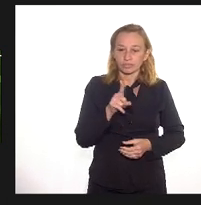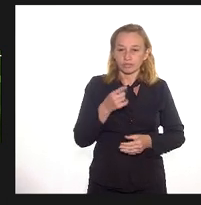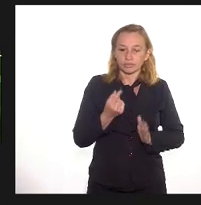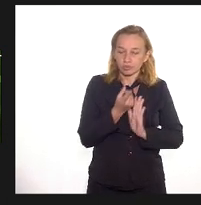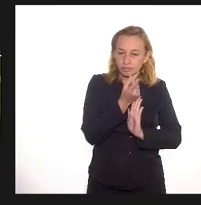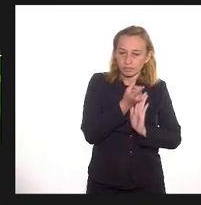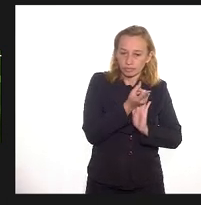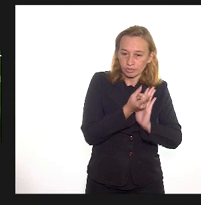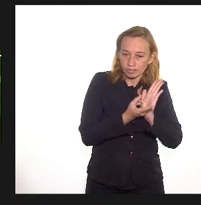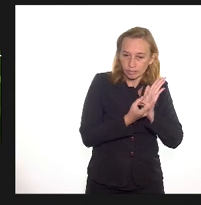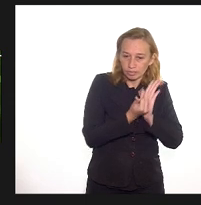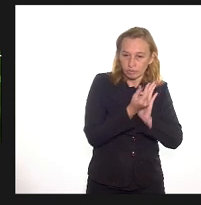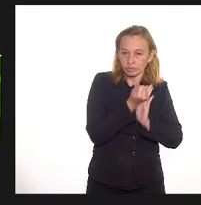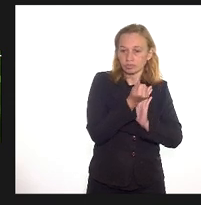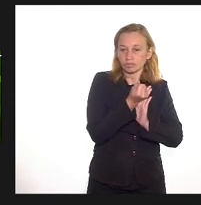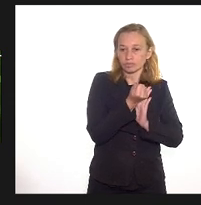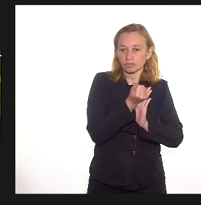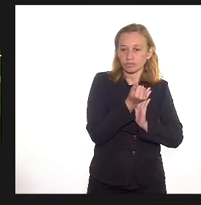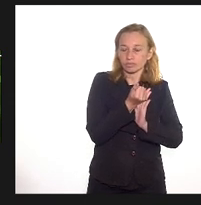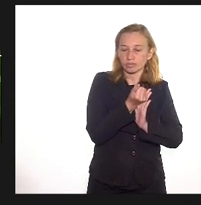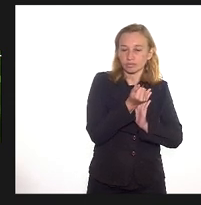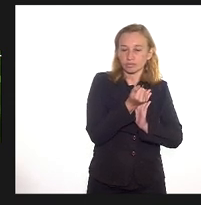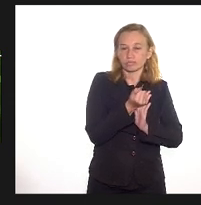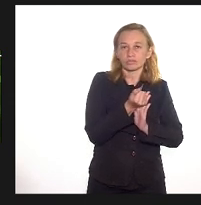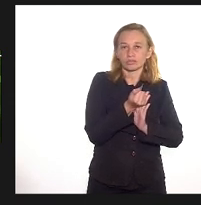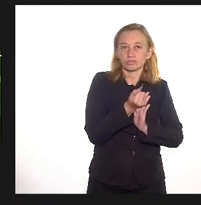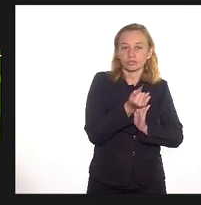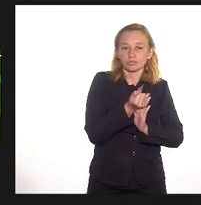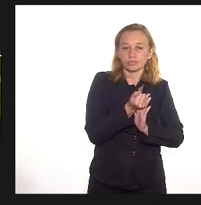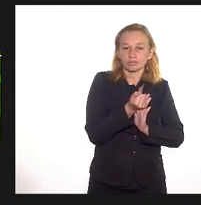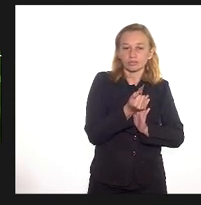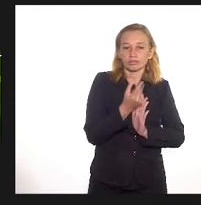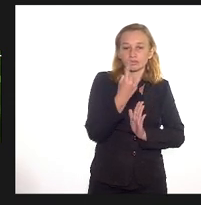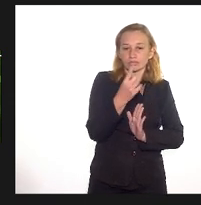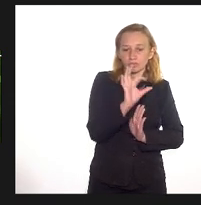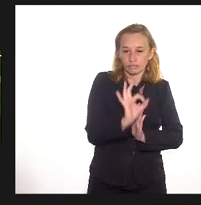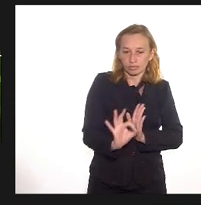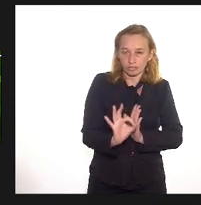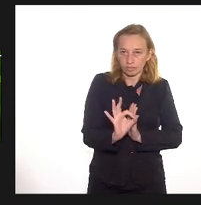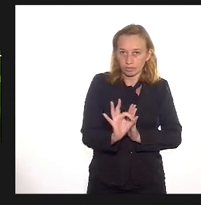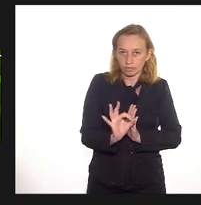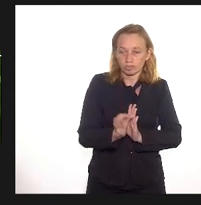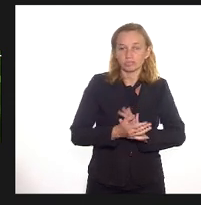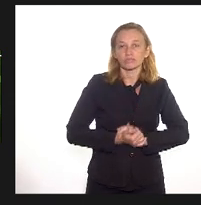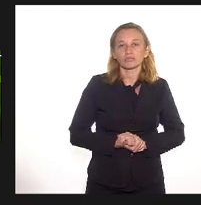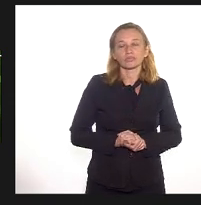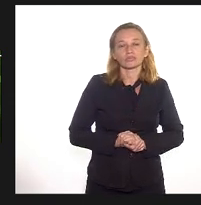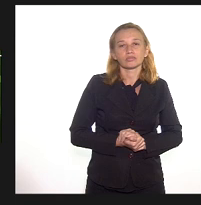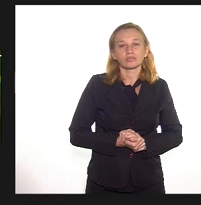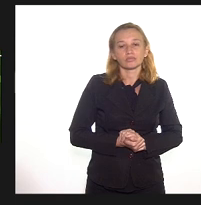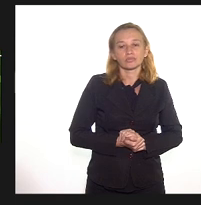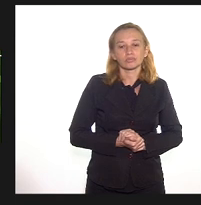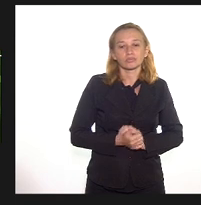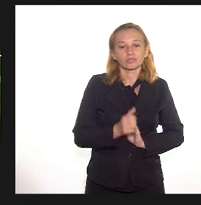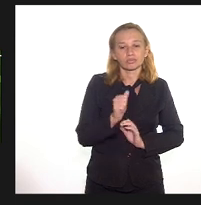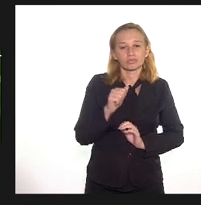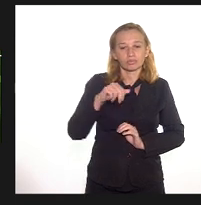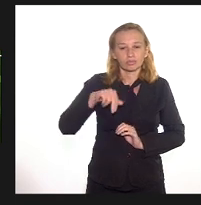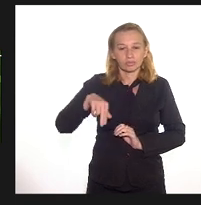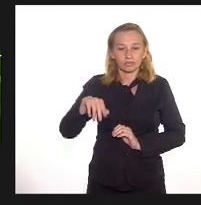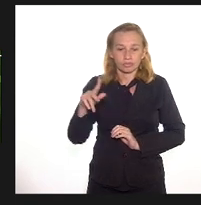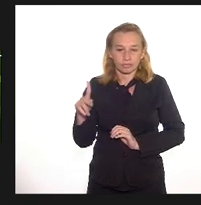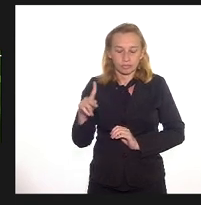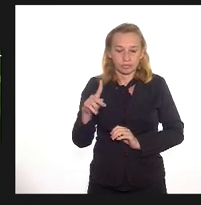eles são deduzidos à razão de 1%, e a ANP